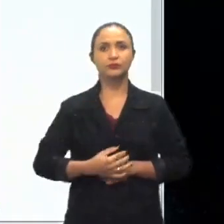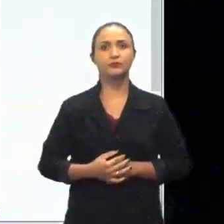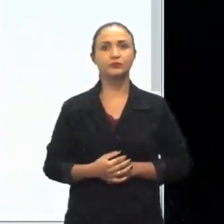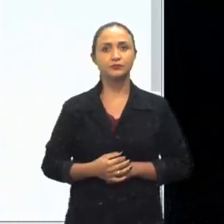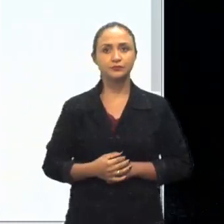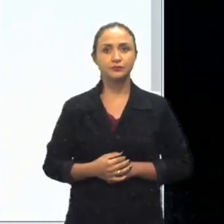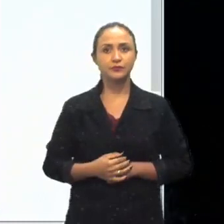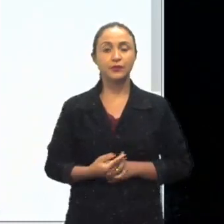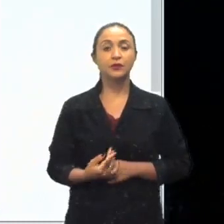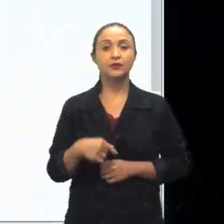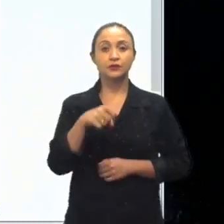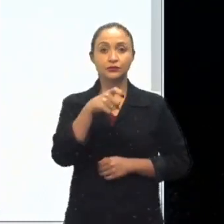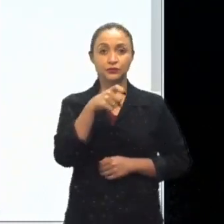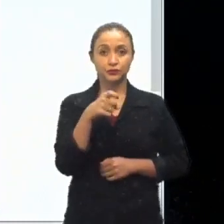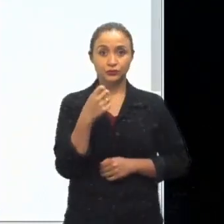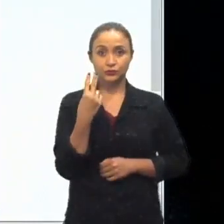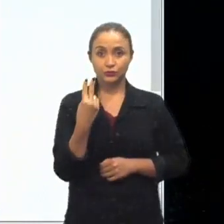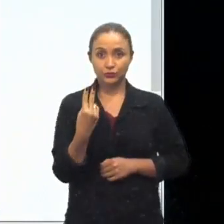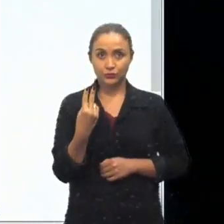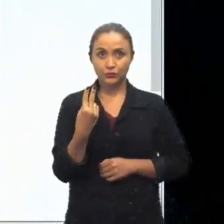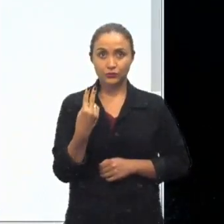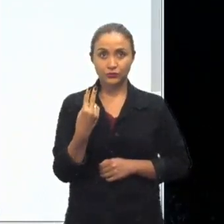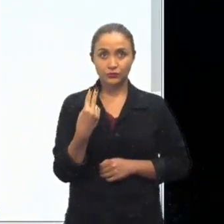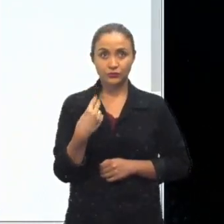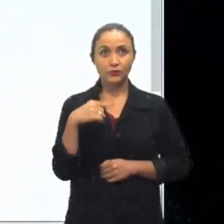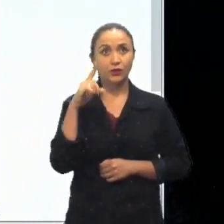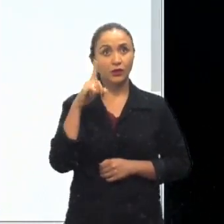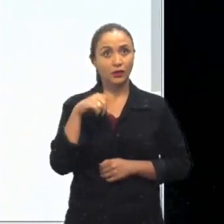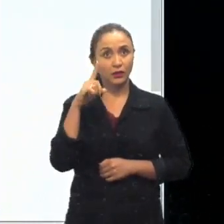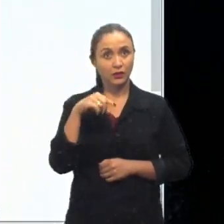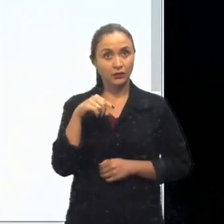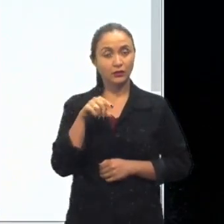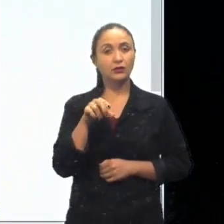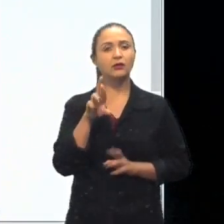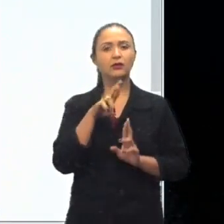e x2 vai ser referente